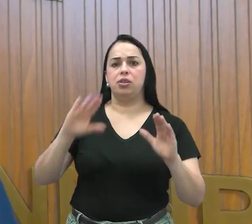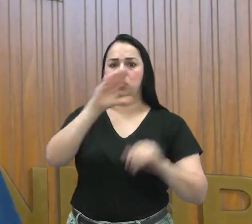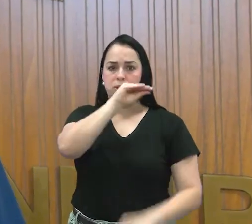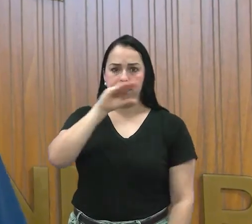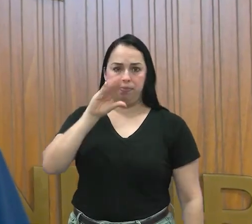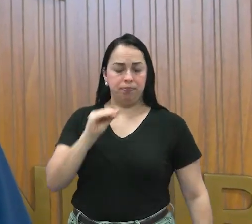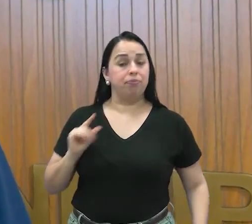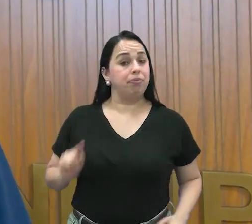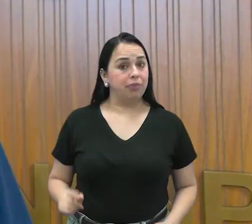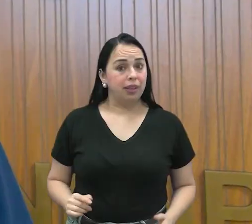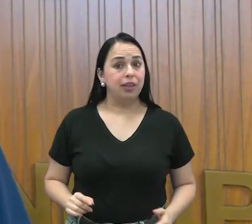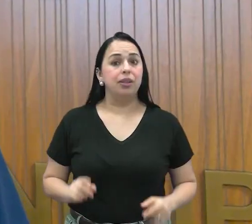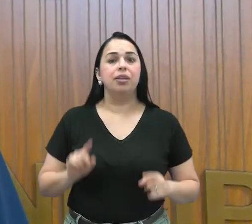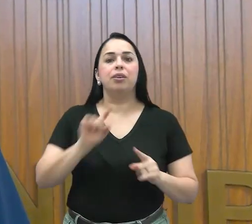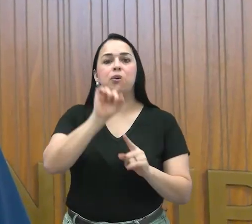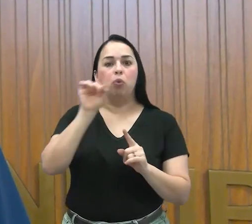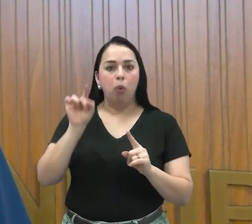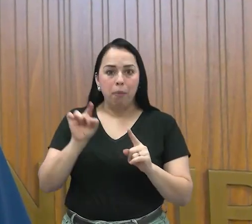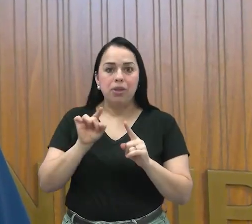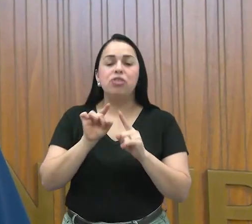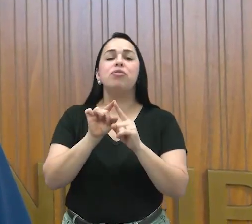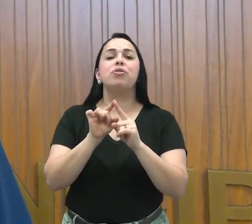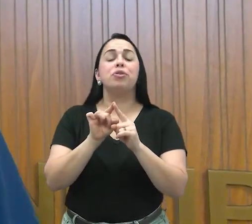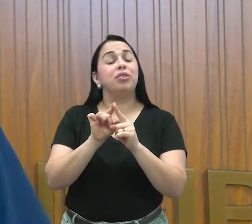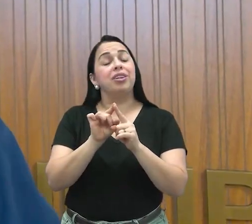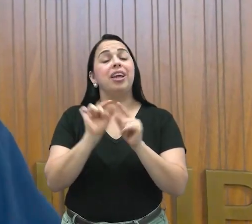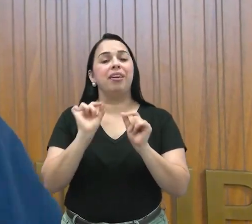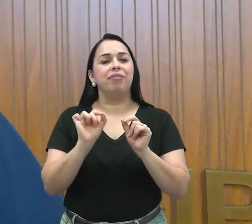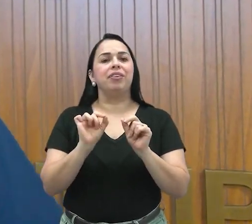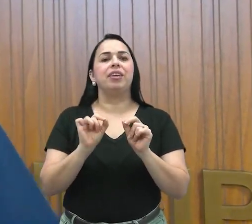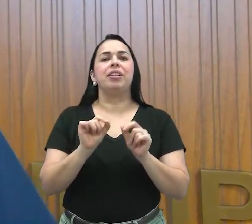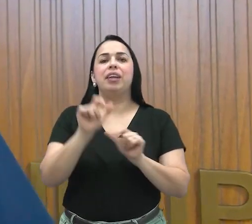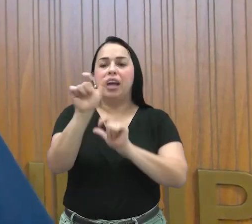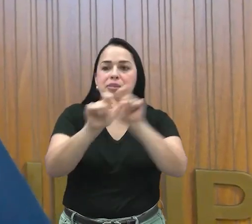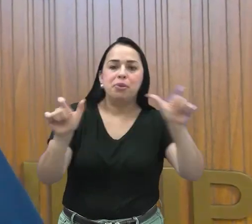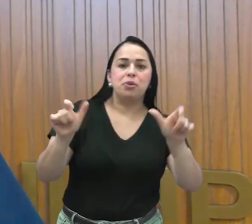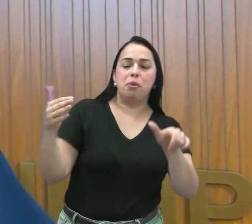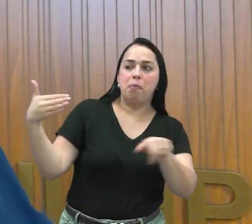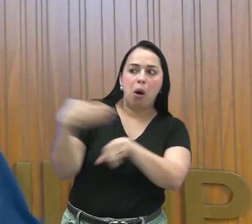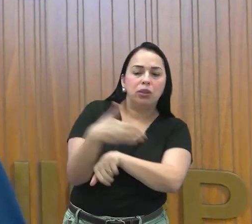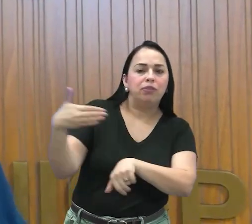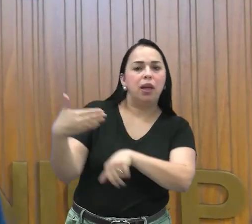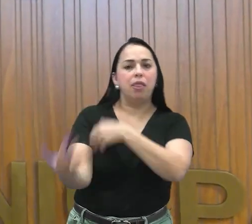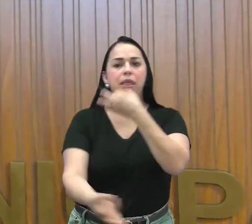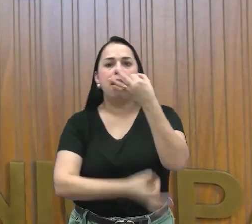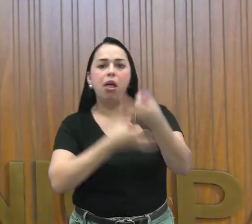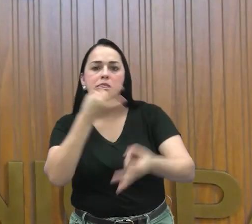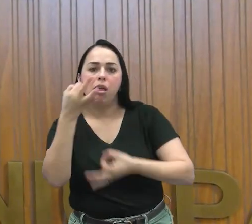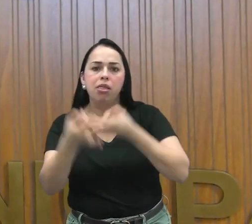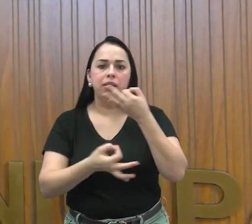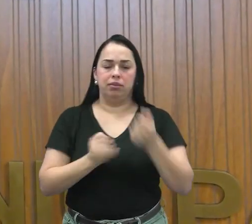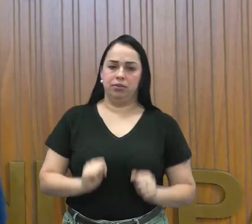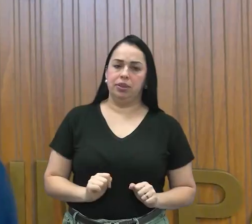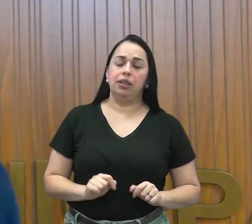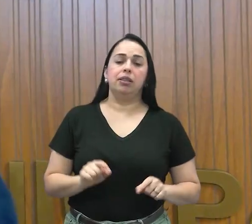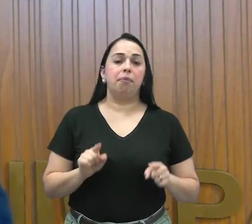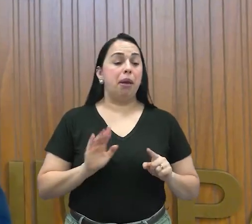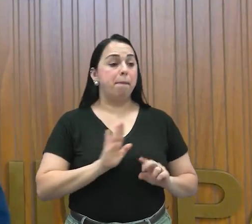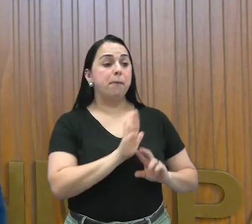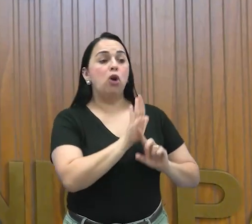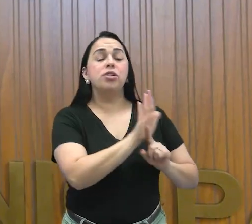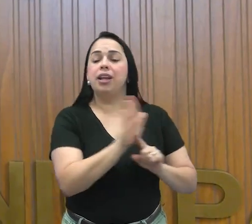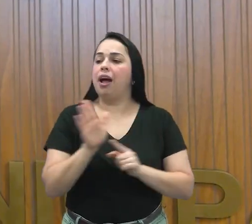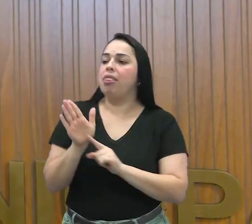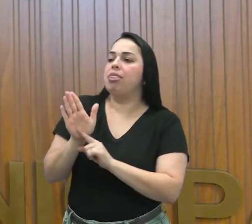relação direta com o objetivo central da Câmara, que é o espaço do povo, né? Então as pessoas vêm para cá para trazer. E o ato de prestação